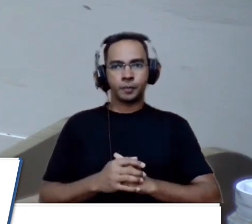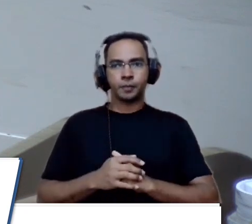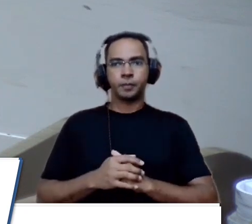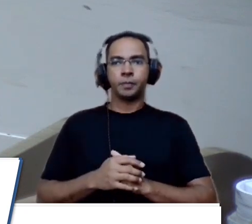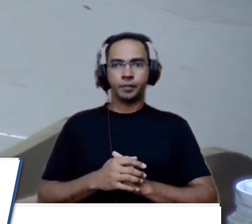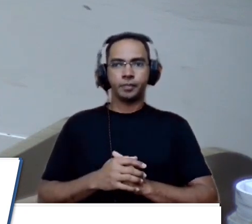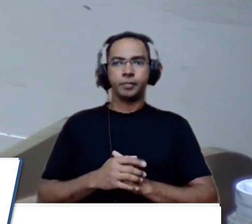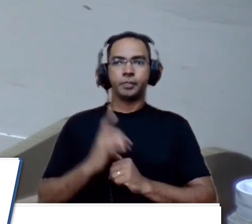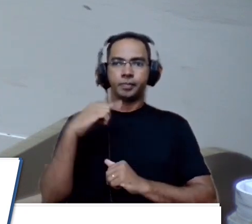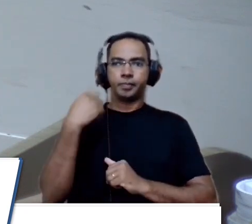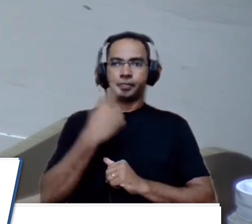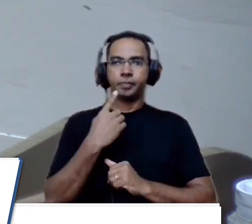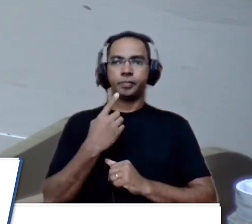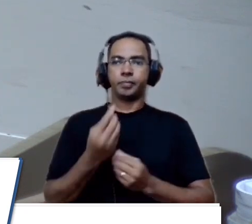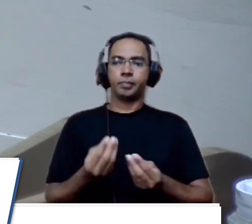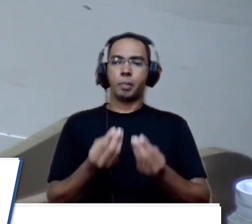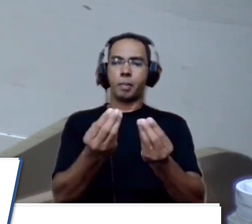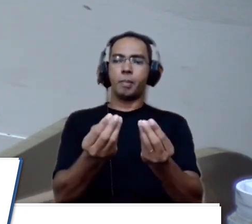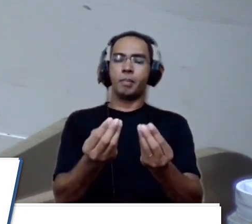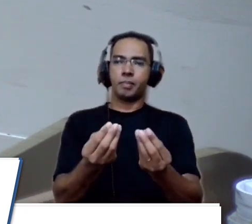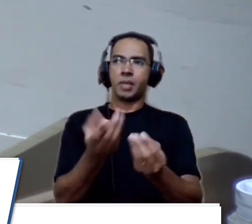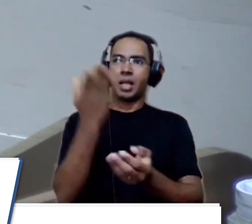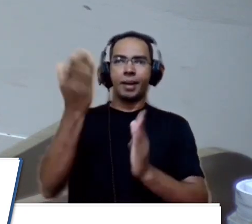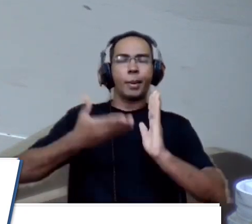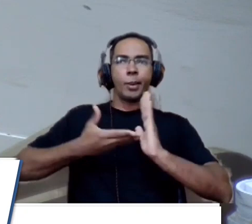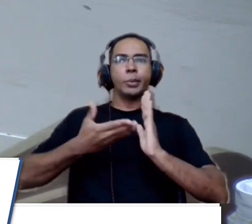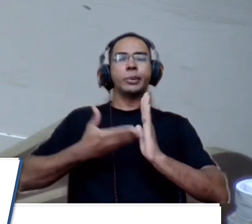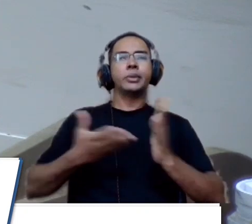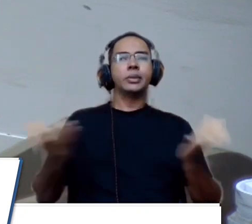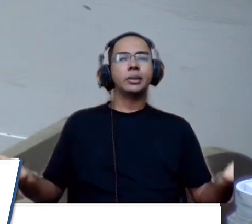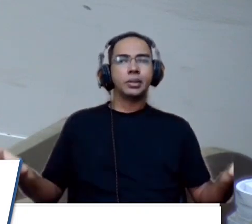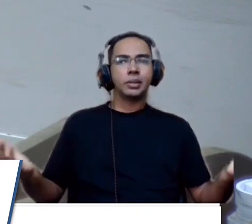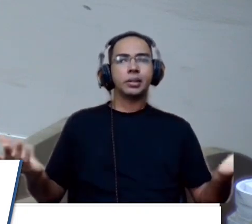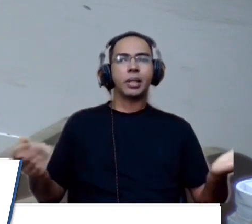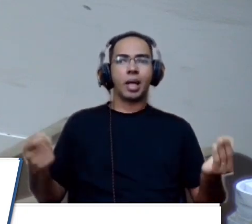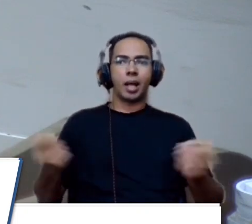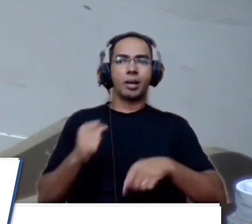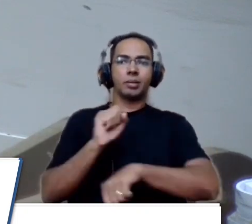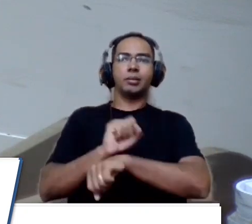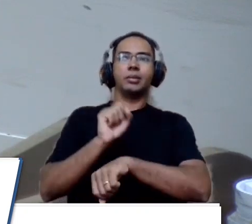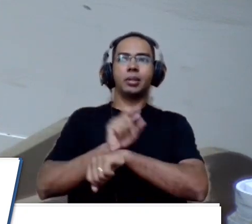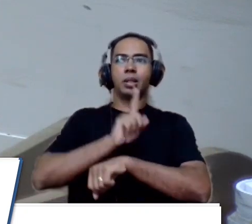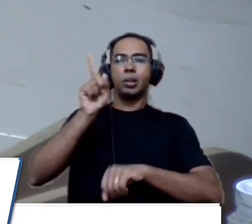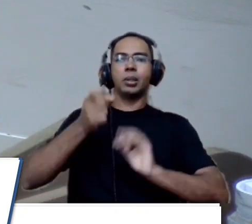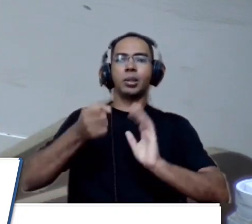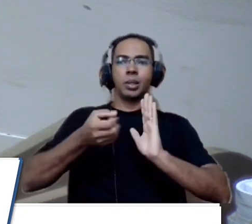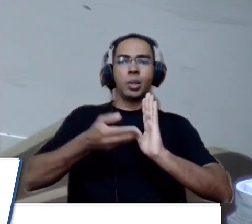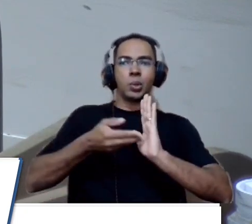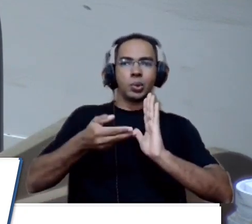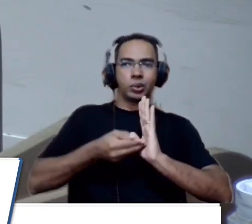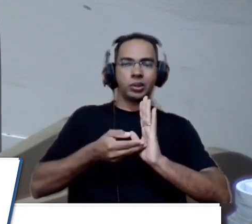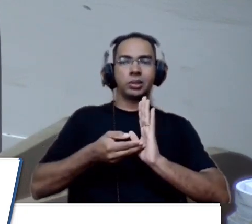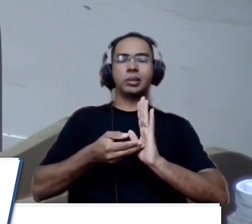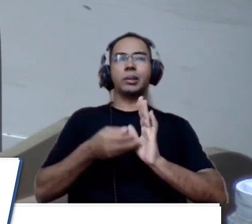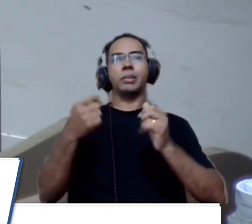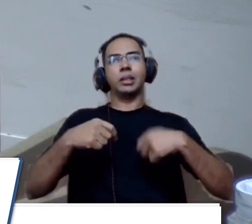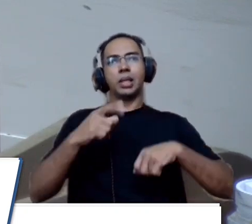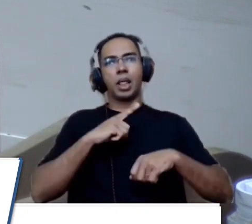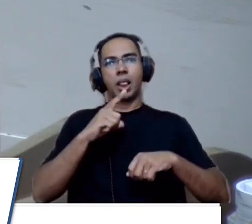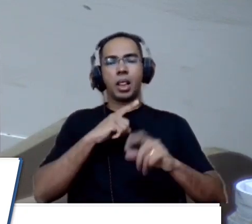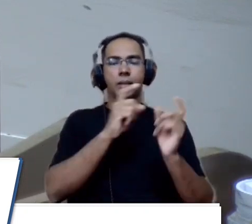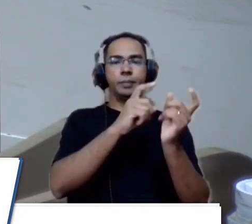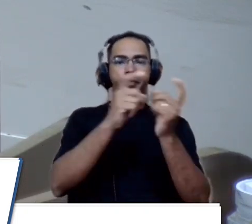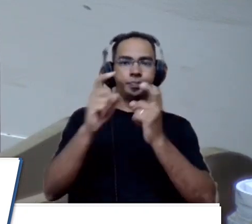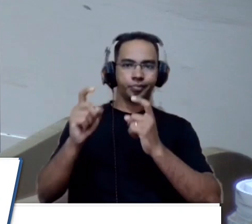nós demos um cheque em branco para o Senado, agora nós estamos na mão do Senado, vai ter que ter essa discussão